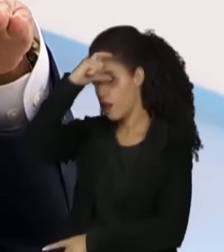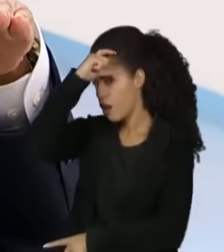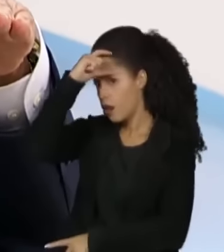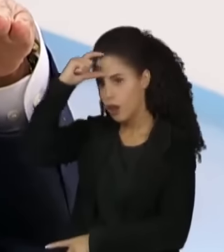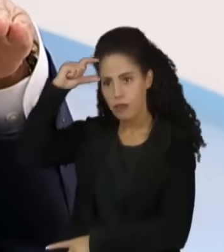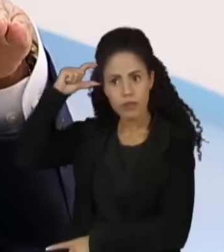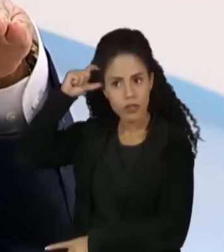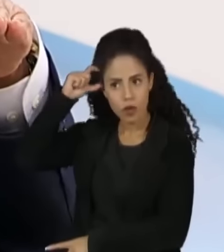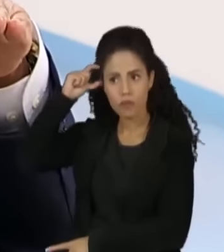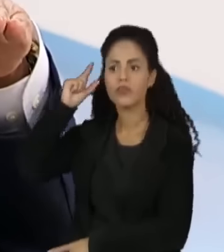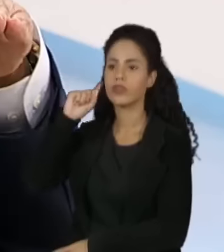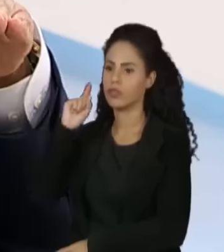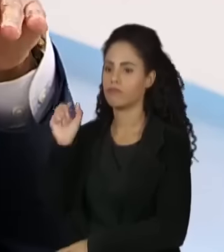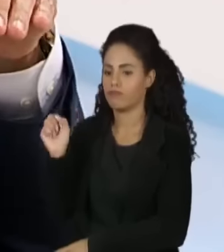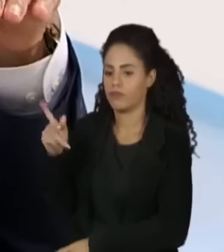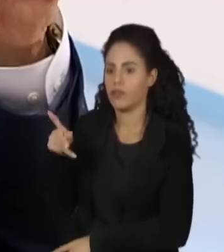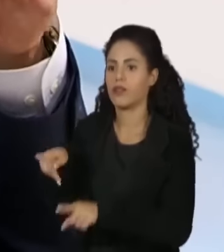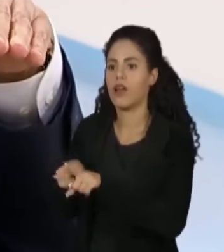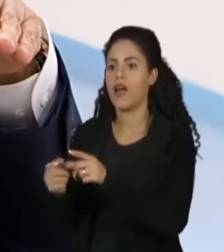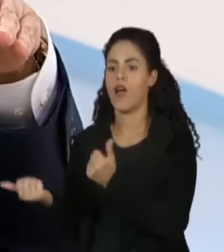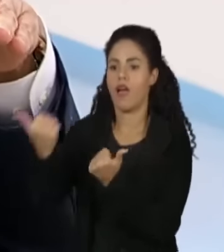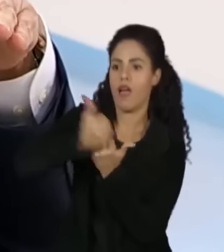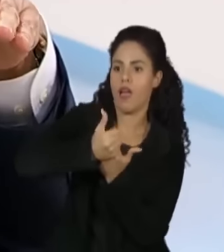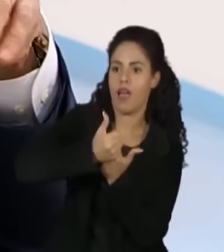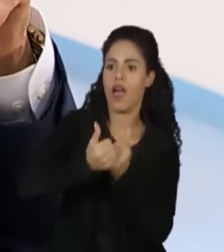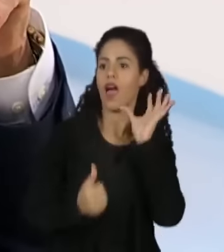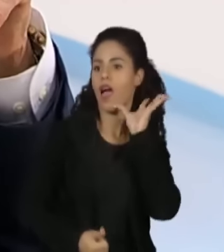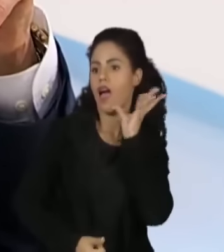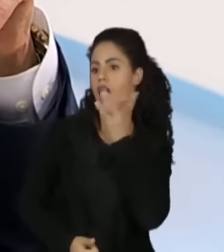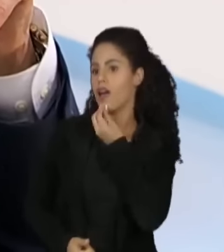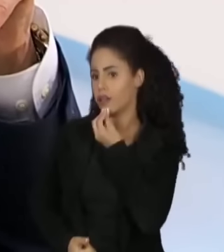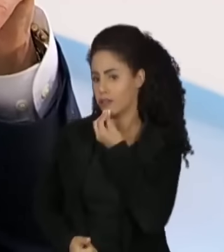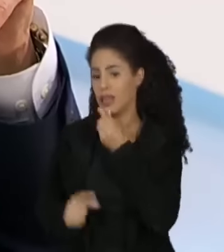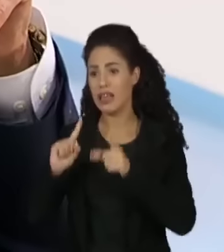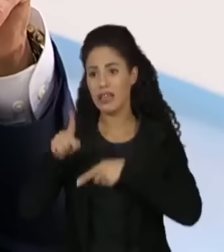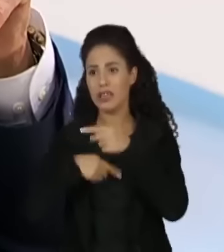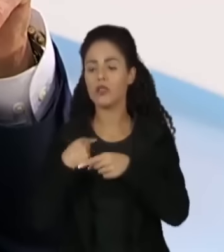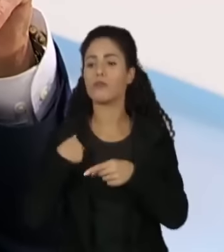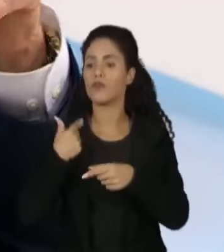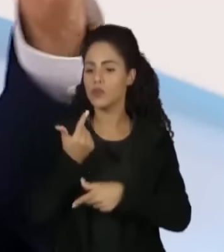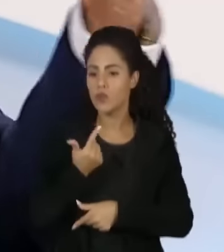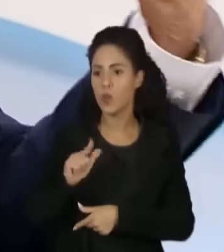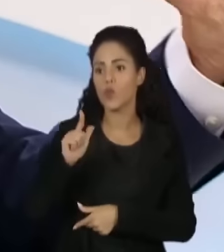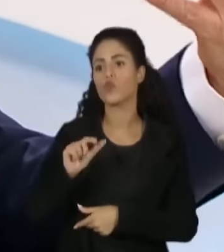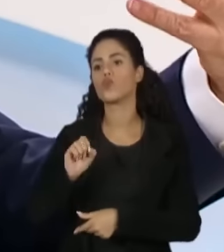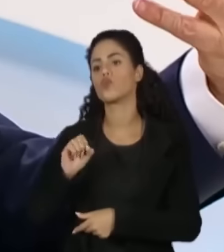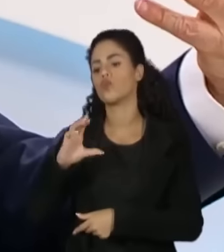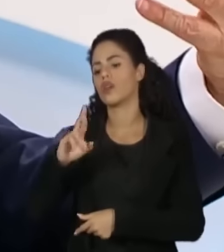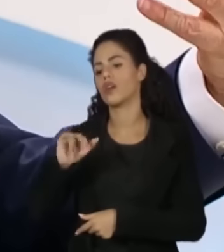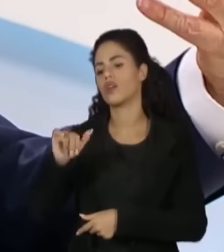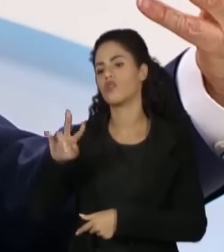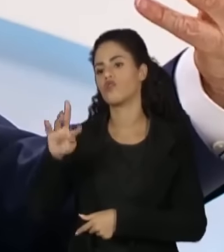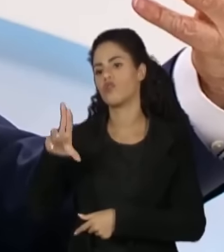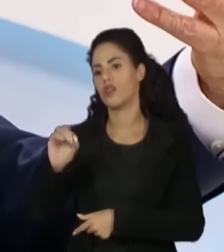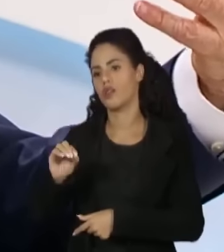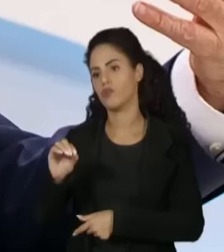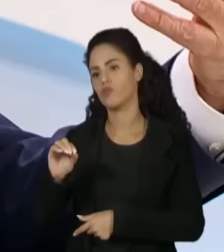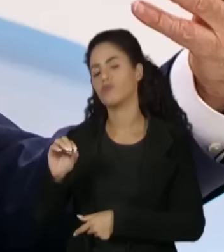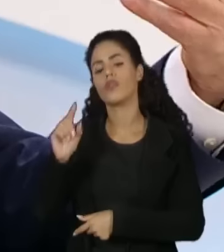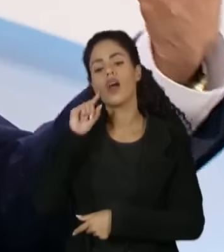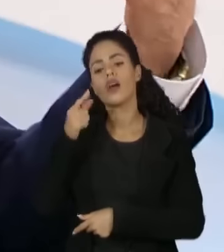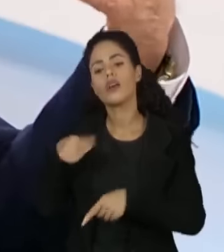se aposentou, entrou o ministro Cristiano Zanin. Quando chegou os embargos de declaração, um recurso contra a decisão